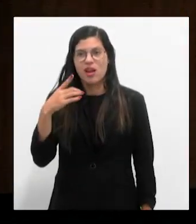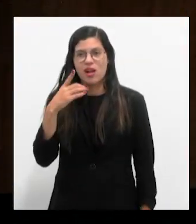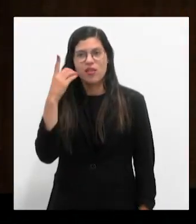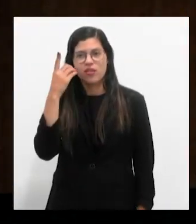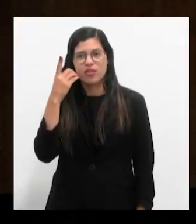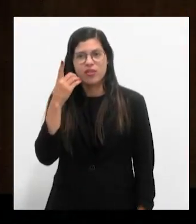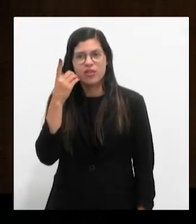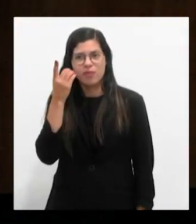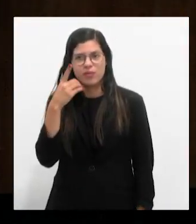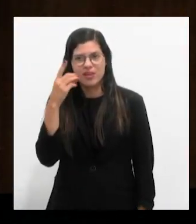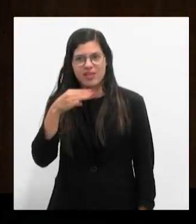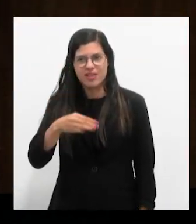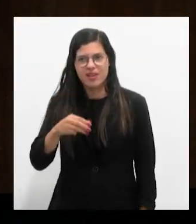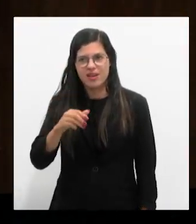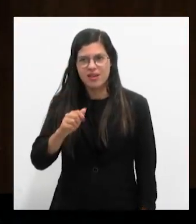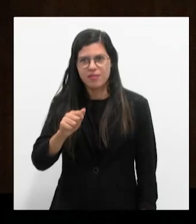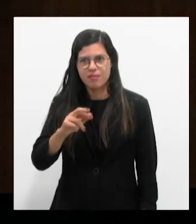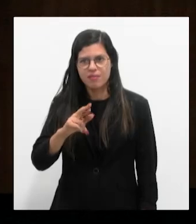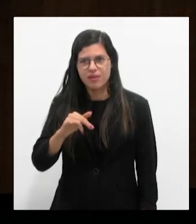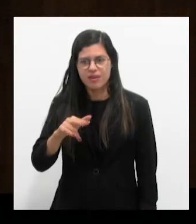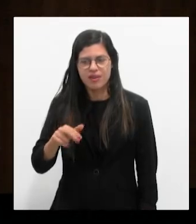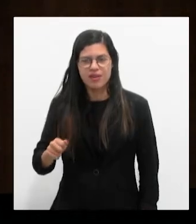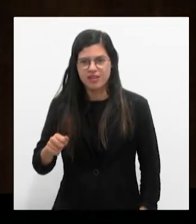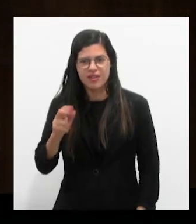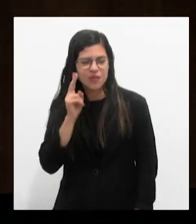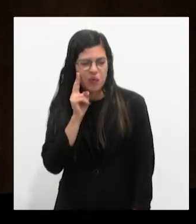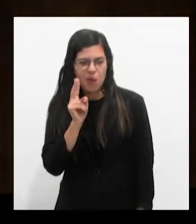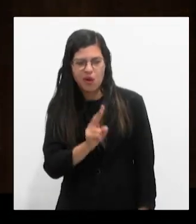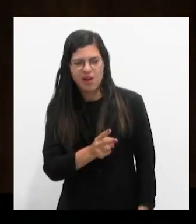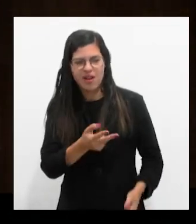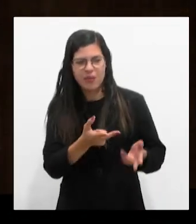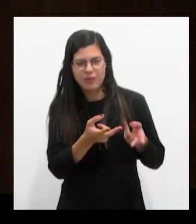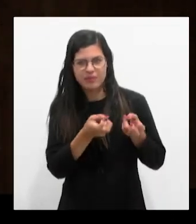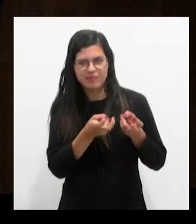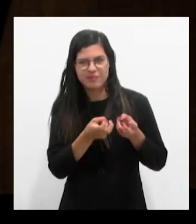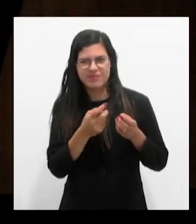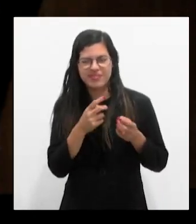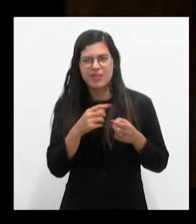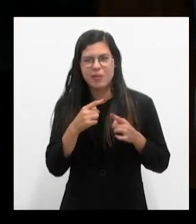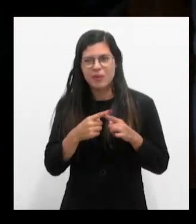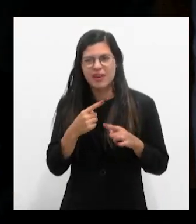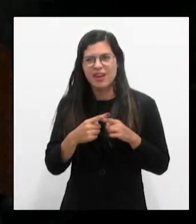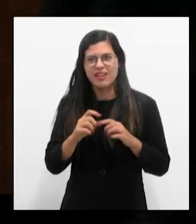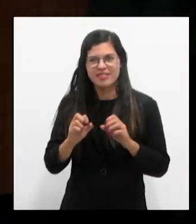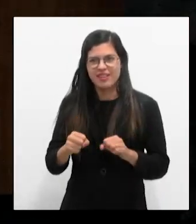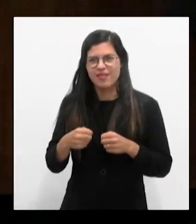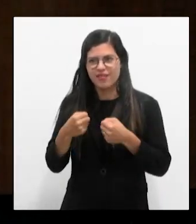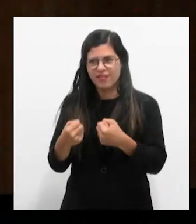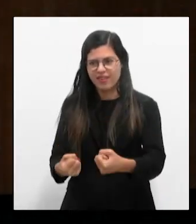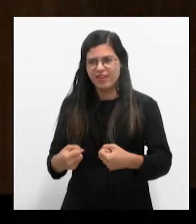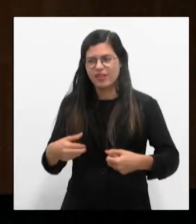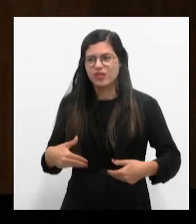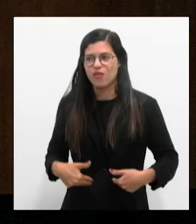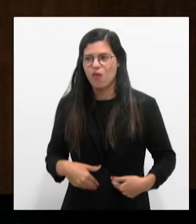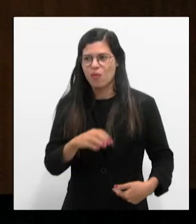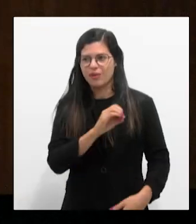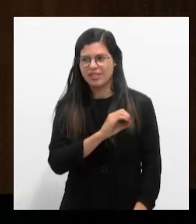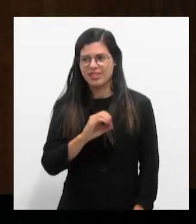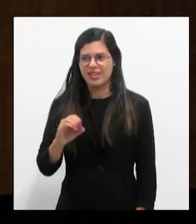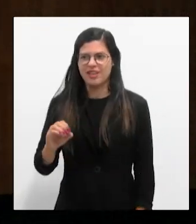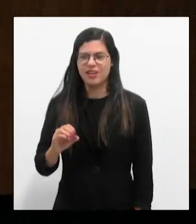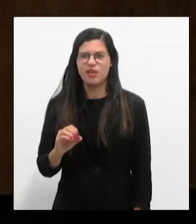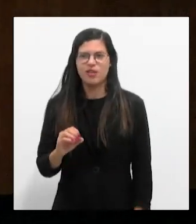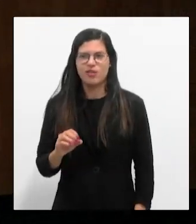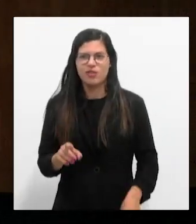ficou até olhando assim, porque ela é uma grande defensora do Fome Zero, de todas as campanhas da